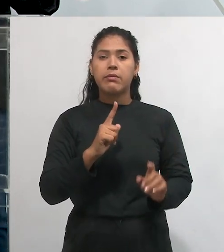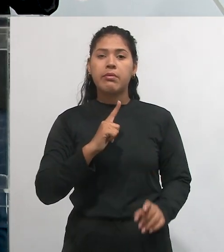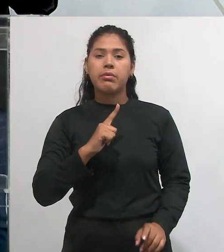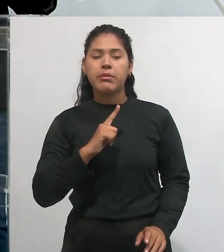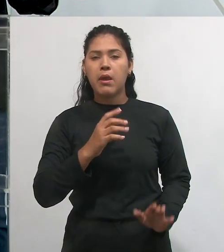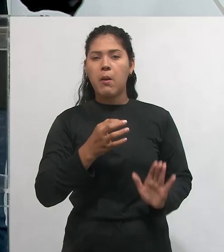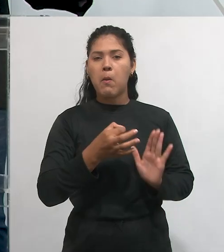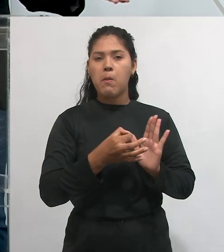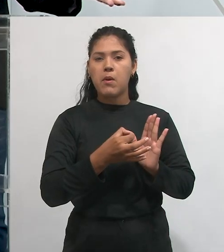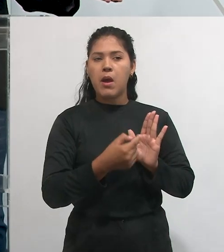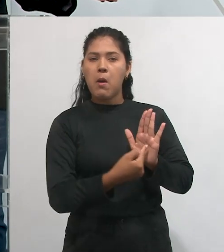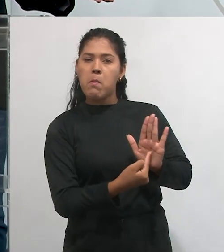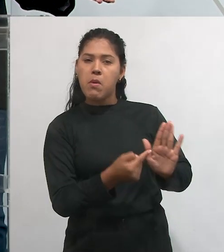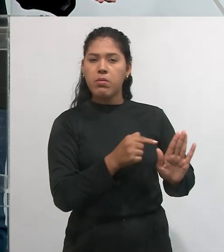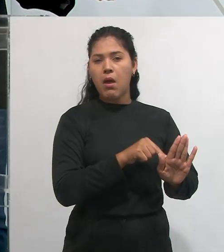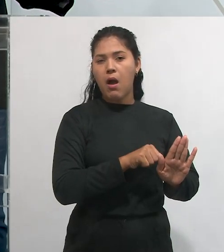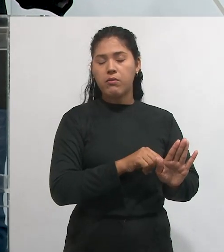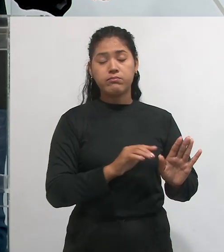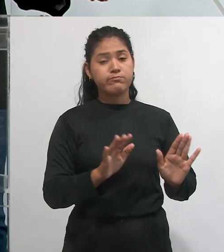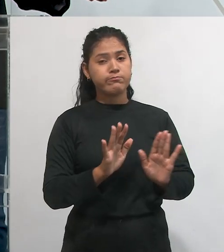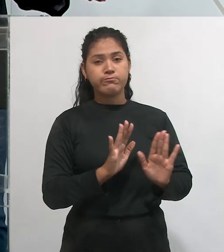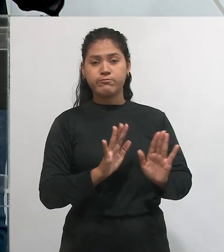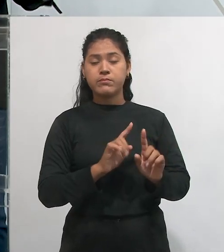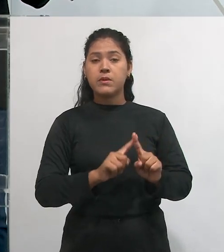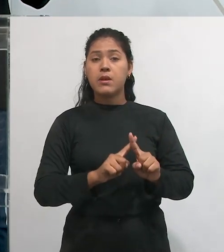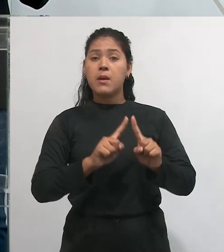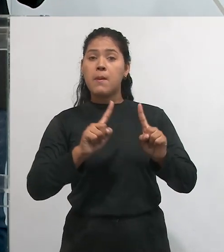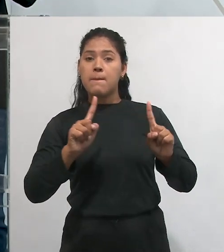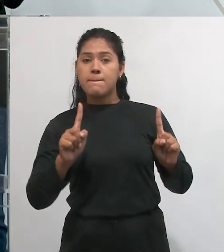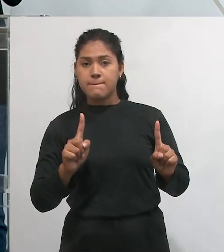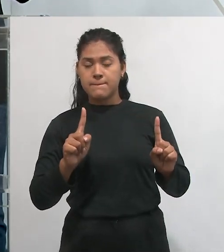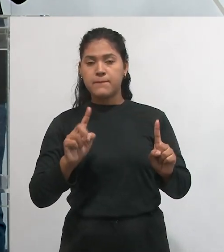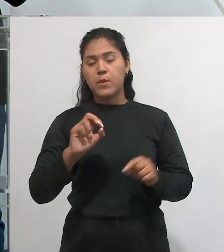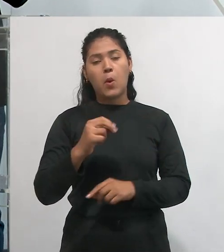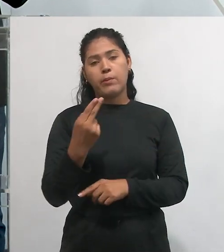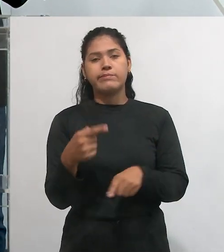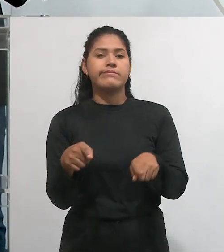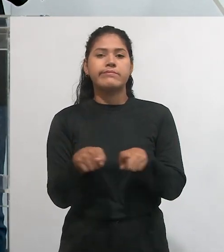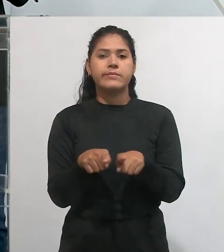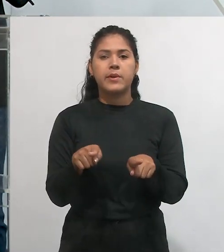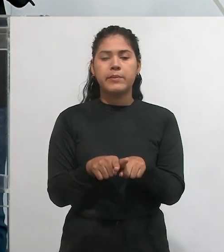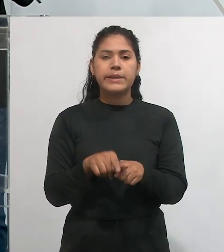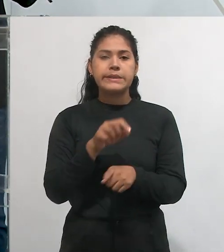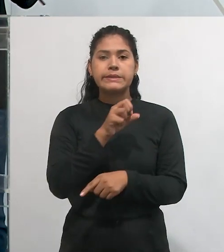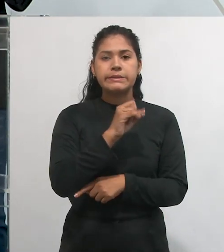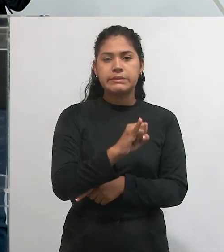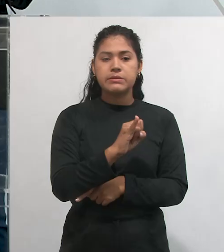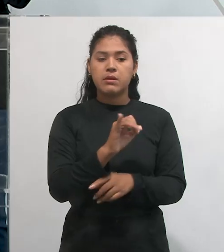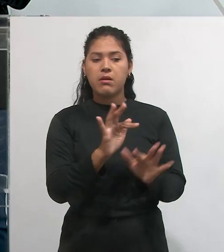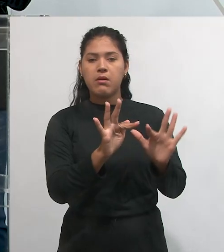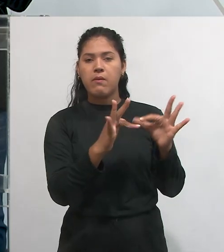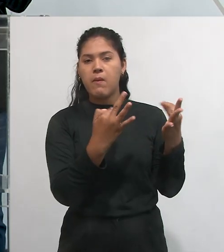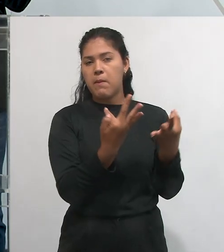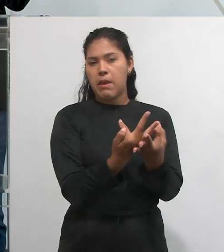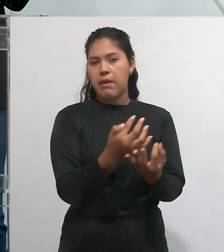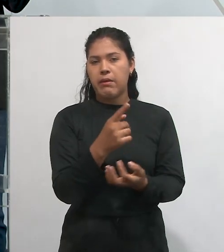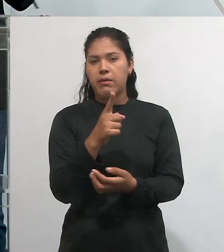a uma outra, mesmo que essa outra fosse verdadeira. Ou ainda que os pais